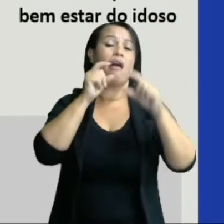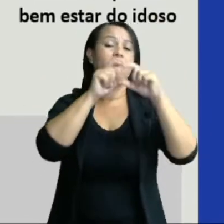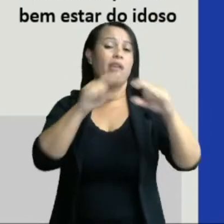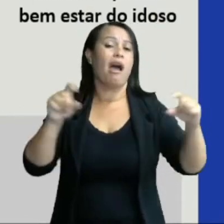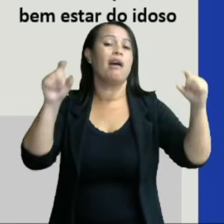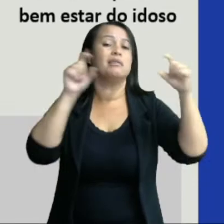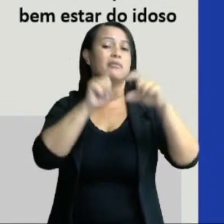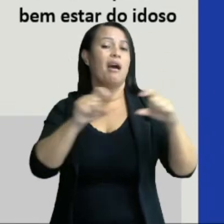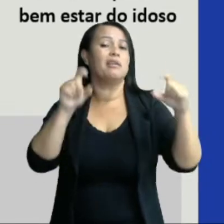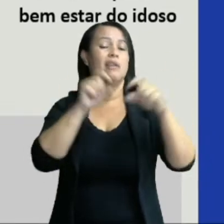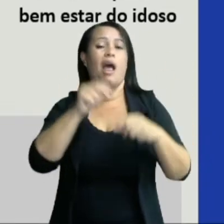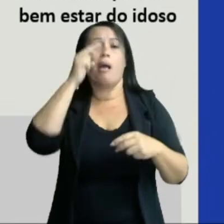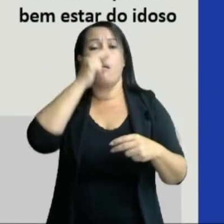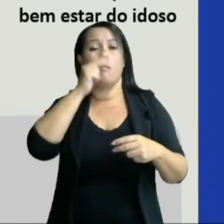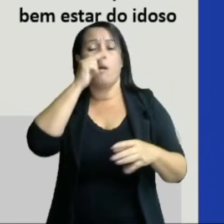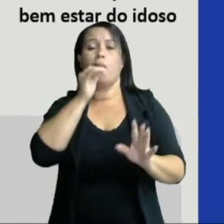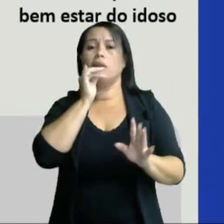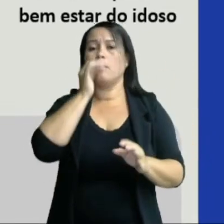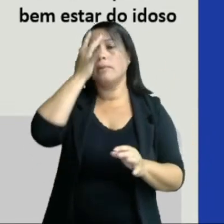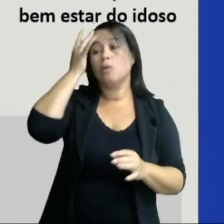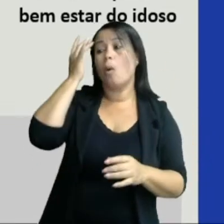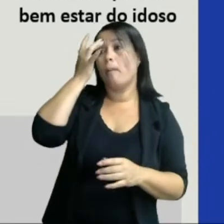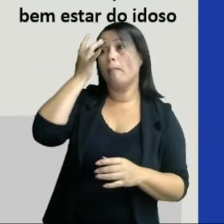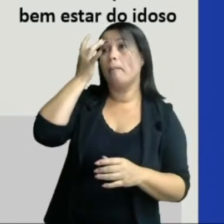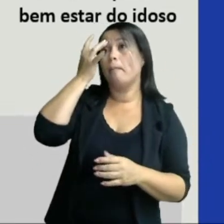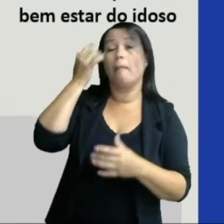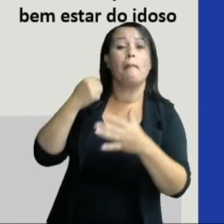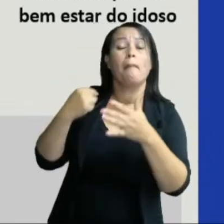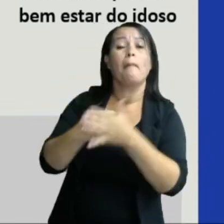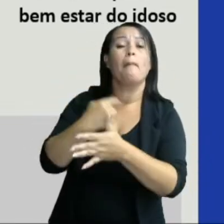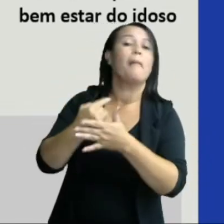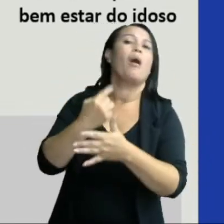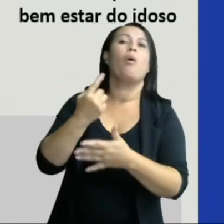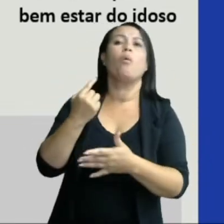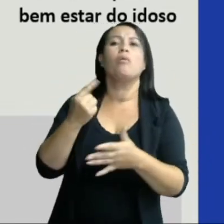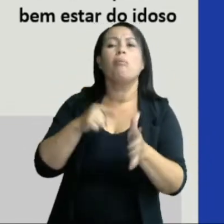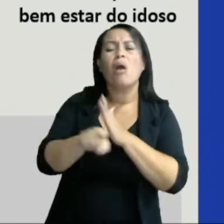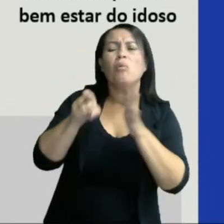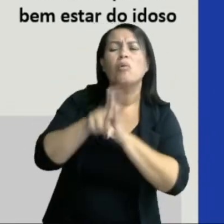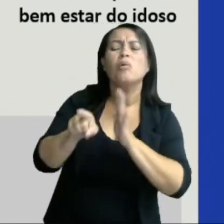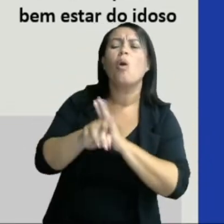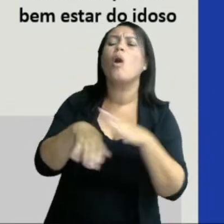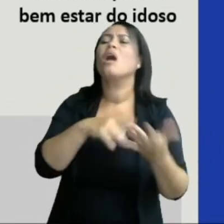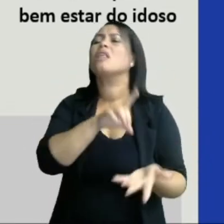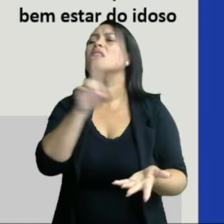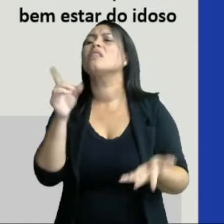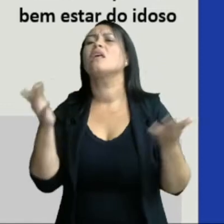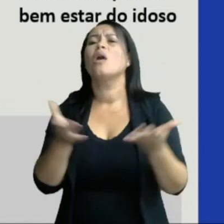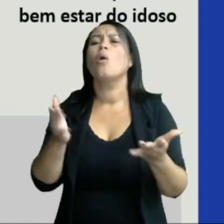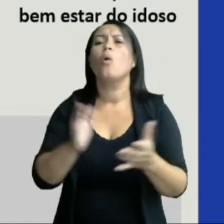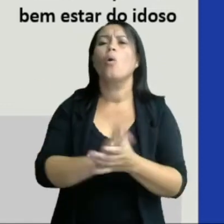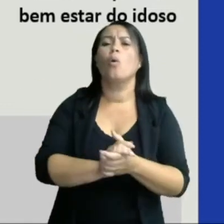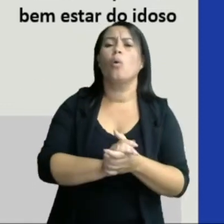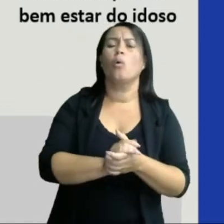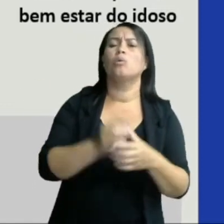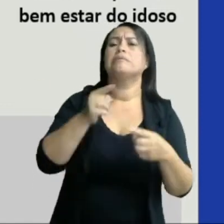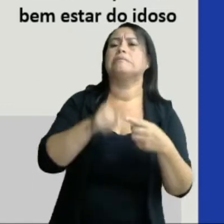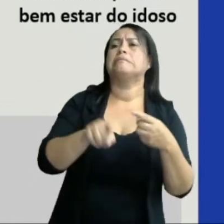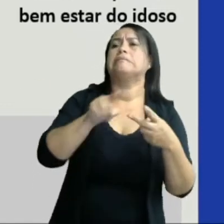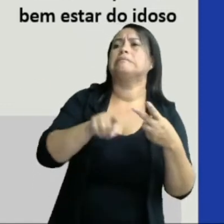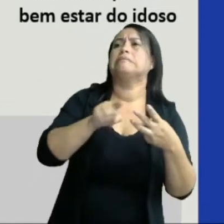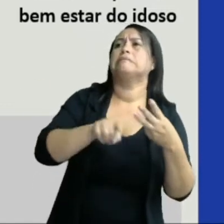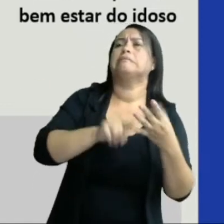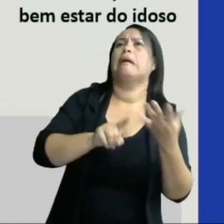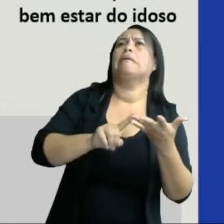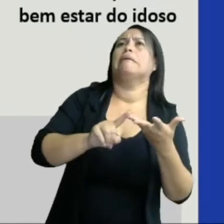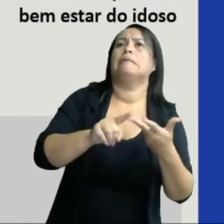frases. A pessoa, por exemplo, pergunta a hora continuamente, pergunta que dia é hoje, várias vezes repetidas porque